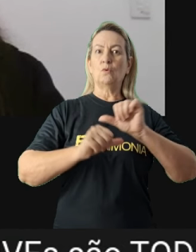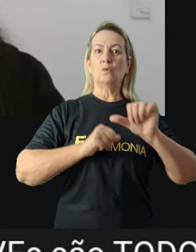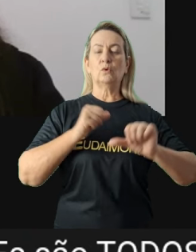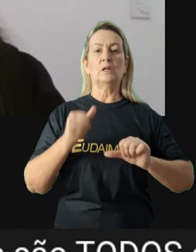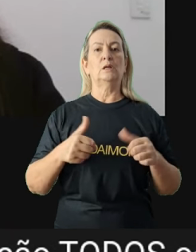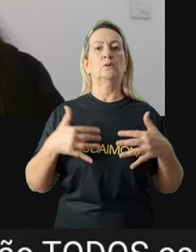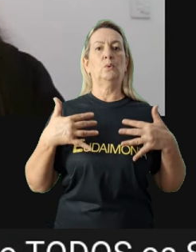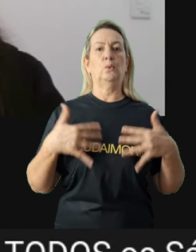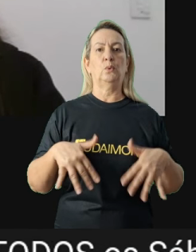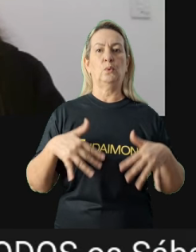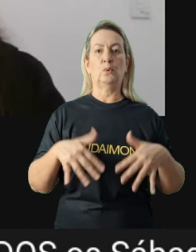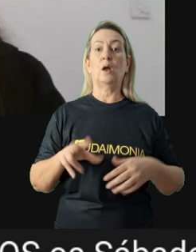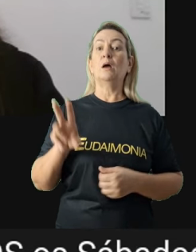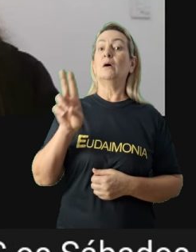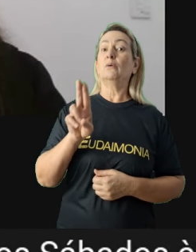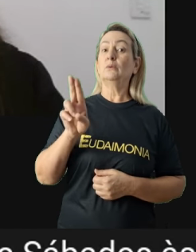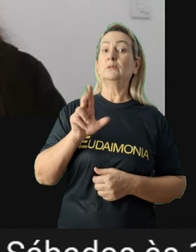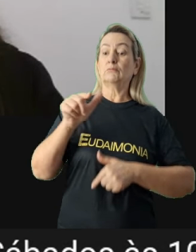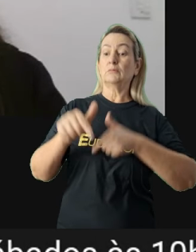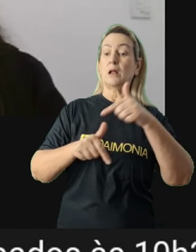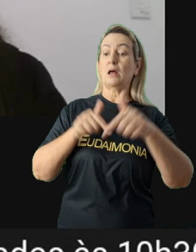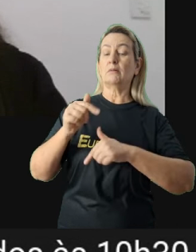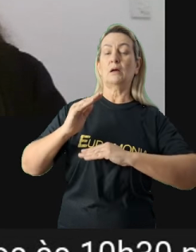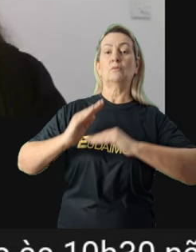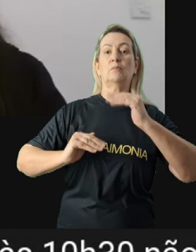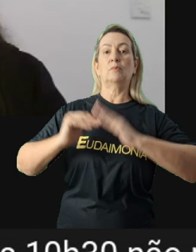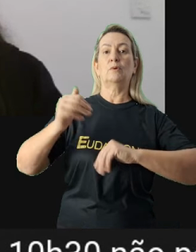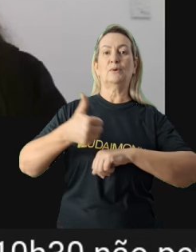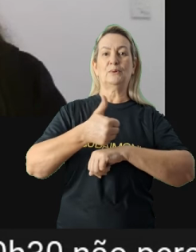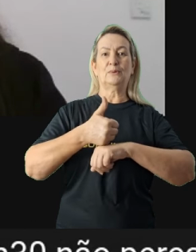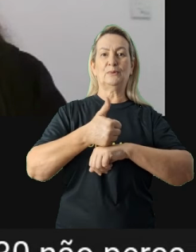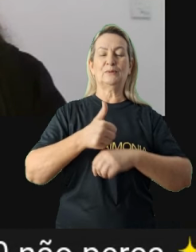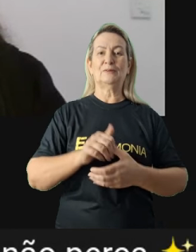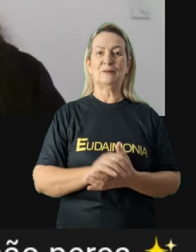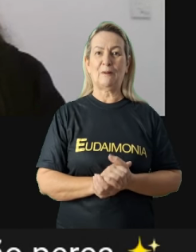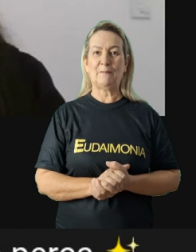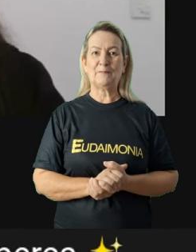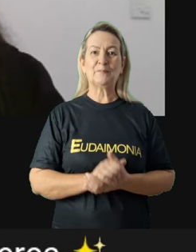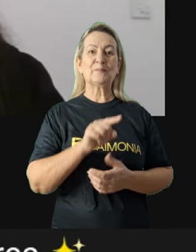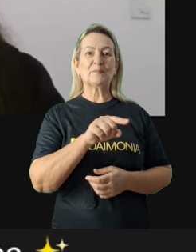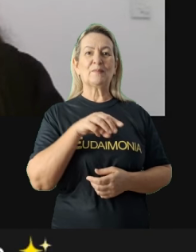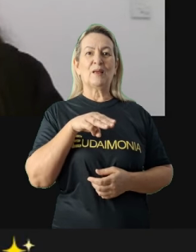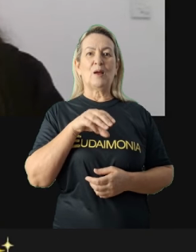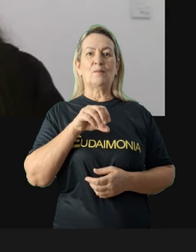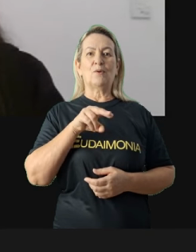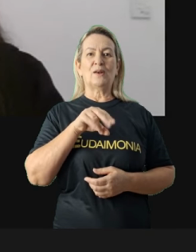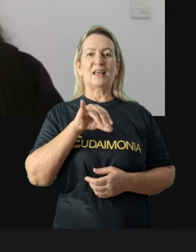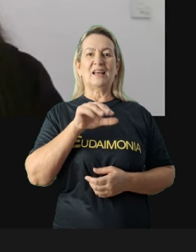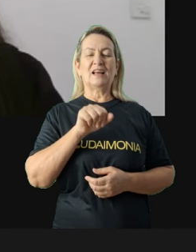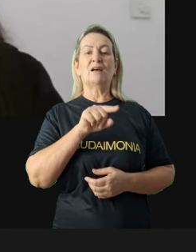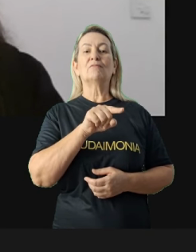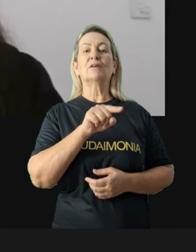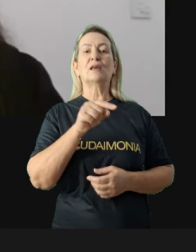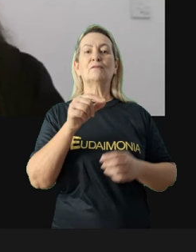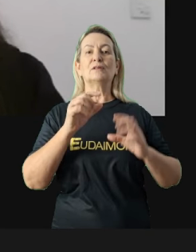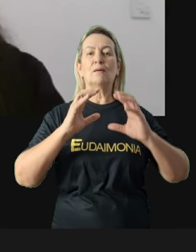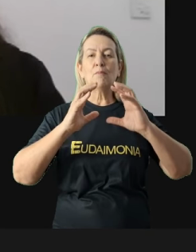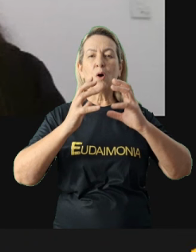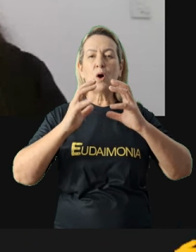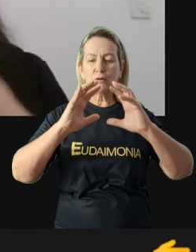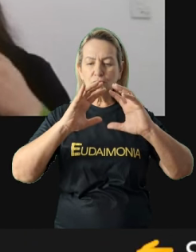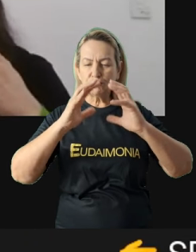mudanças muito grandes ainda. Otimizando a atuação desse profissional, né, Isis? Com certeza, com certeza. Ô, Mônica,